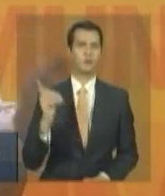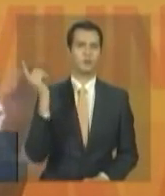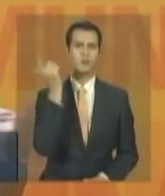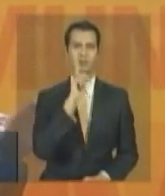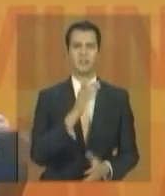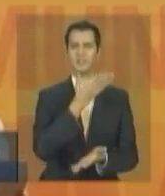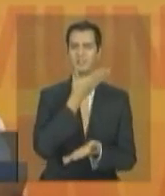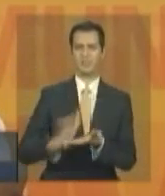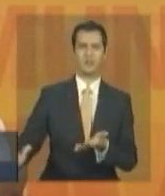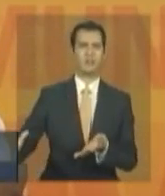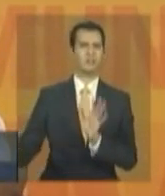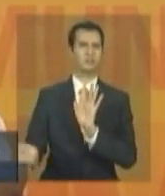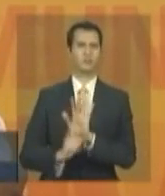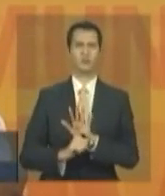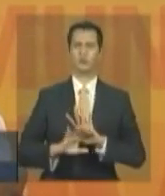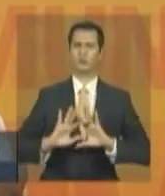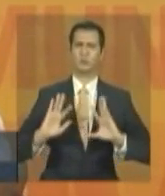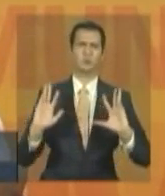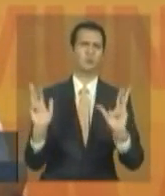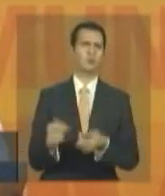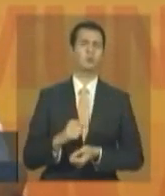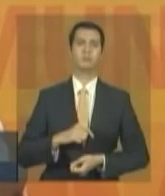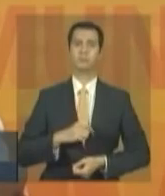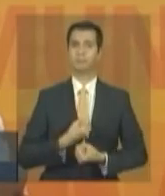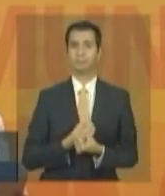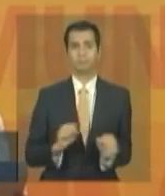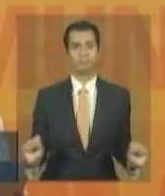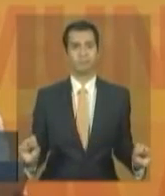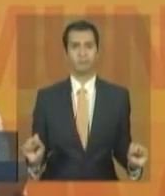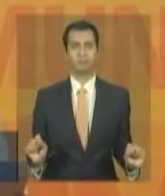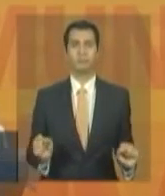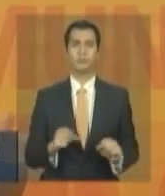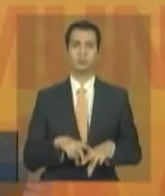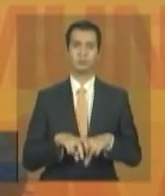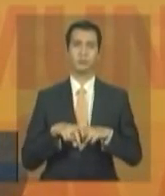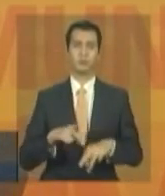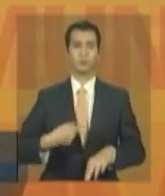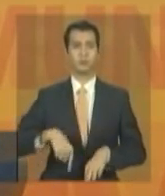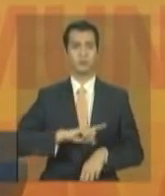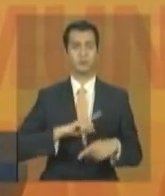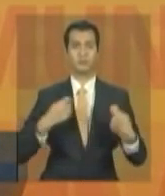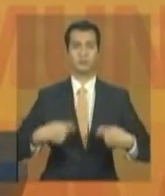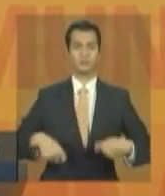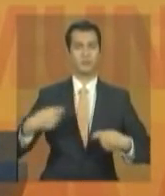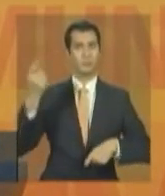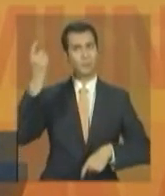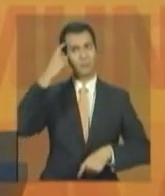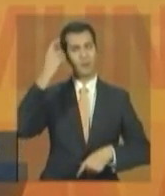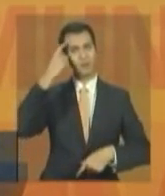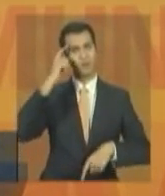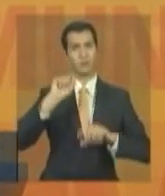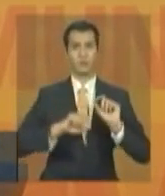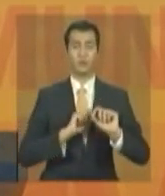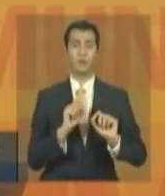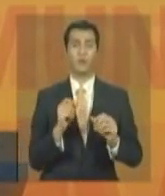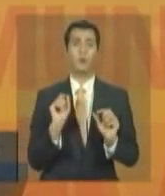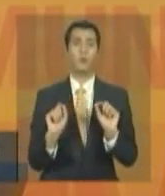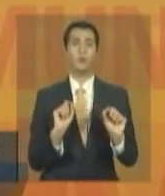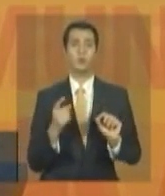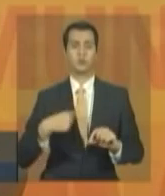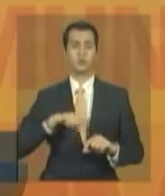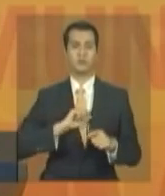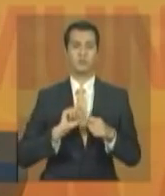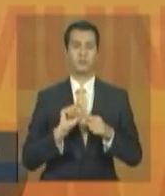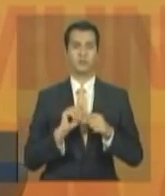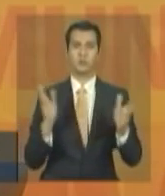afastá-la completa e totalmente. Por isso, nós temos de pensar que o que nós estamos fazendo